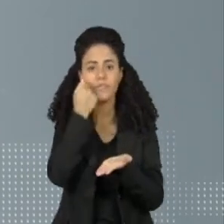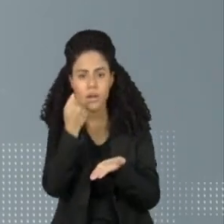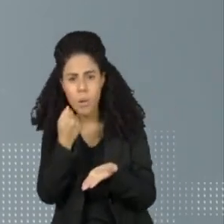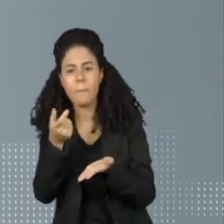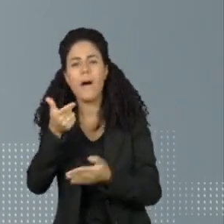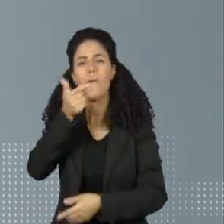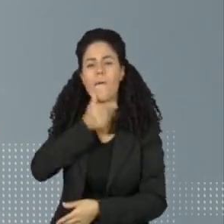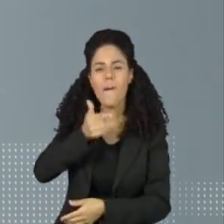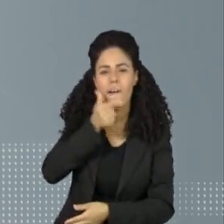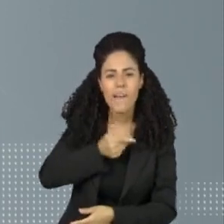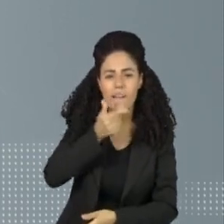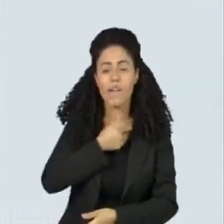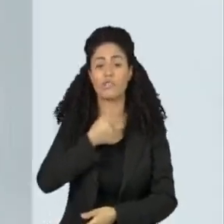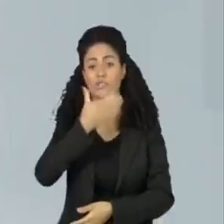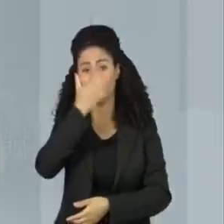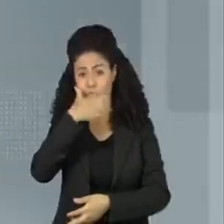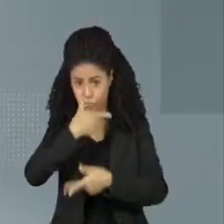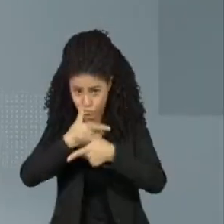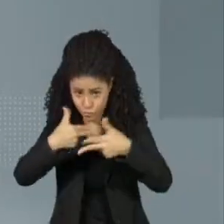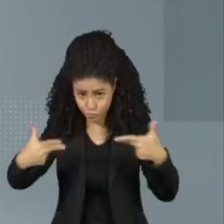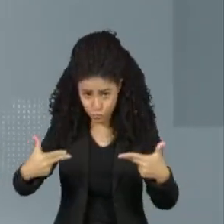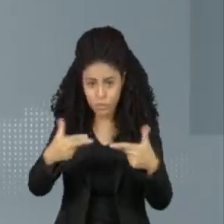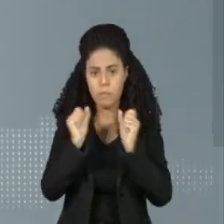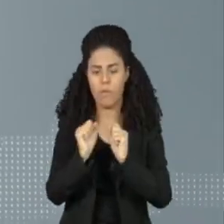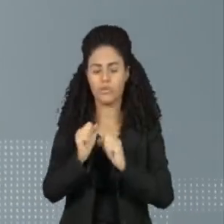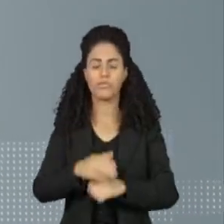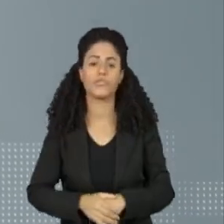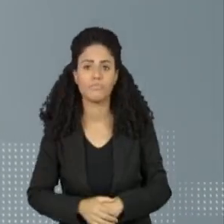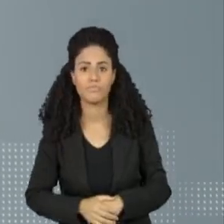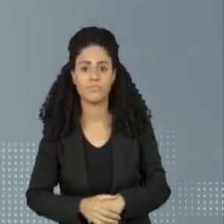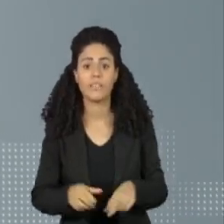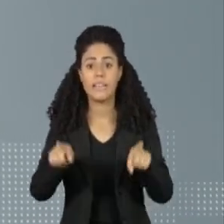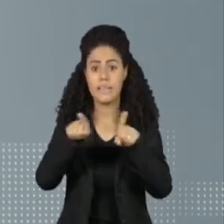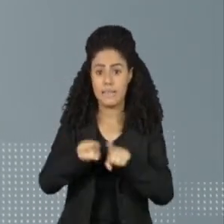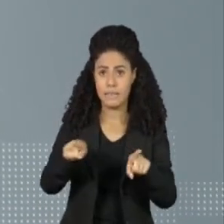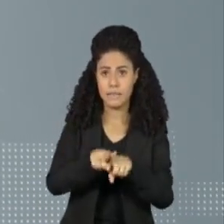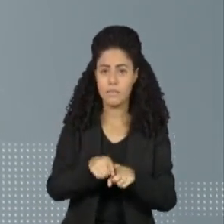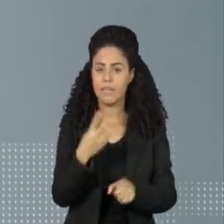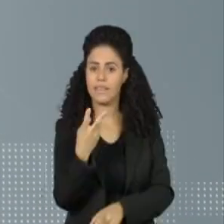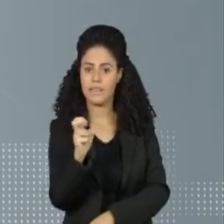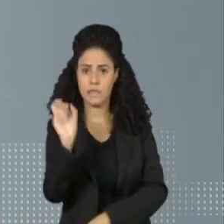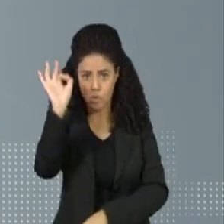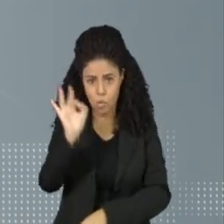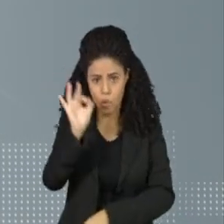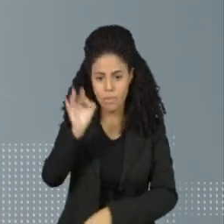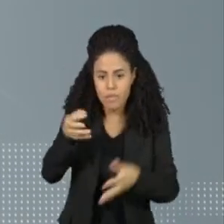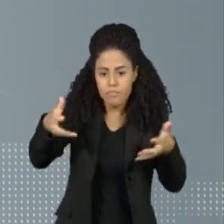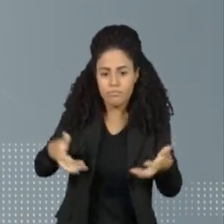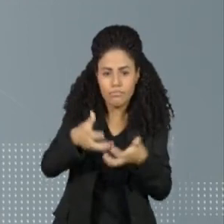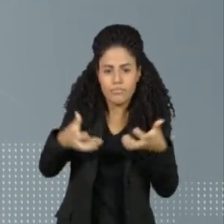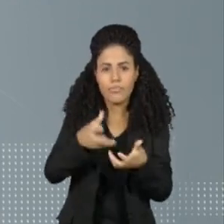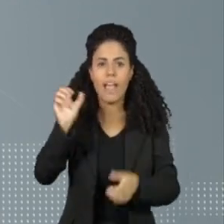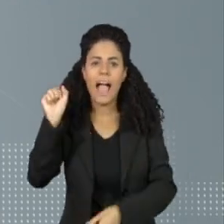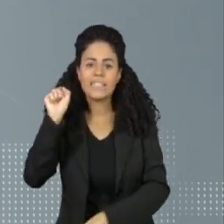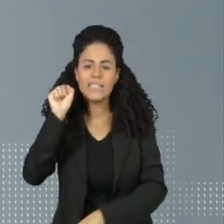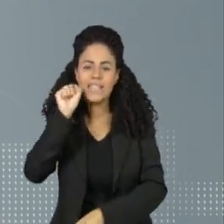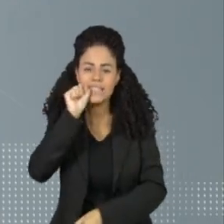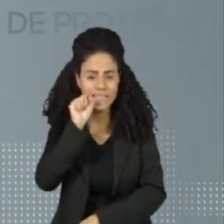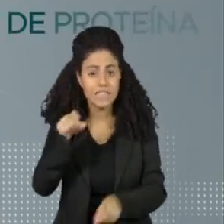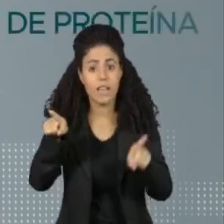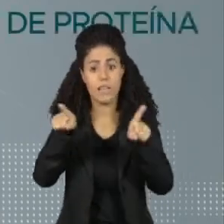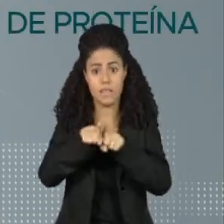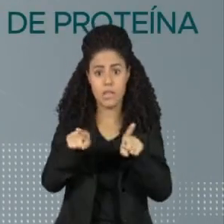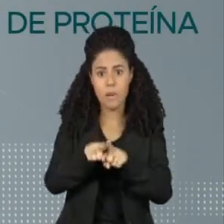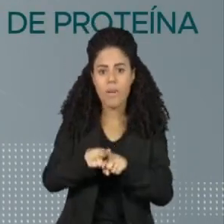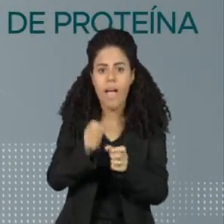ovo, fruta e granola. 35% no almoço, com metade do prato de folhas e legumes, um quarto com arroz e